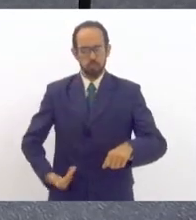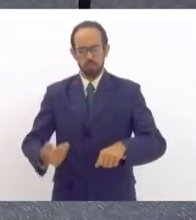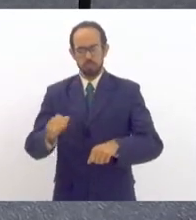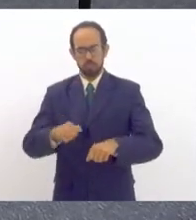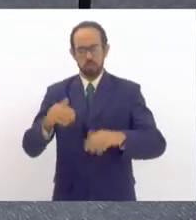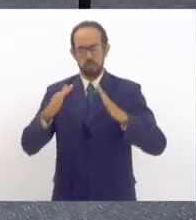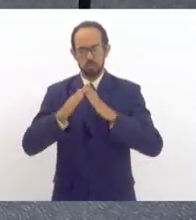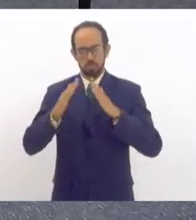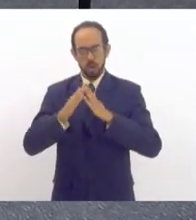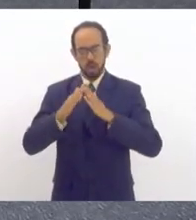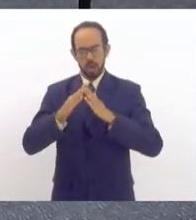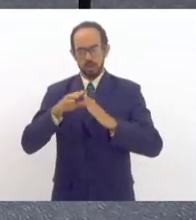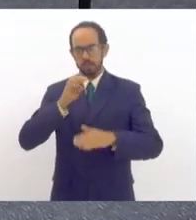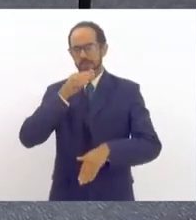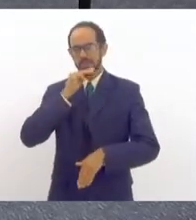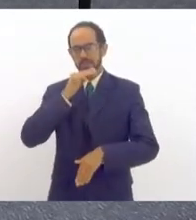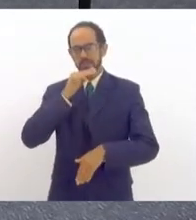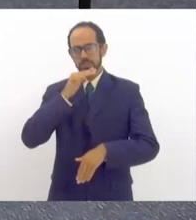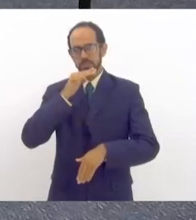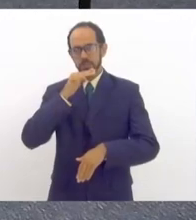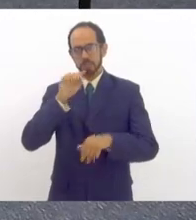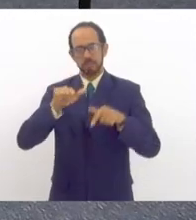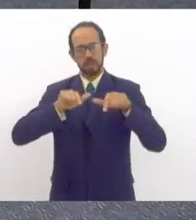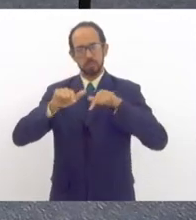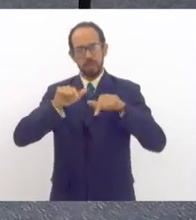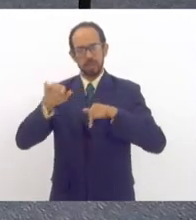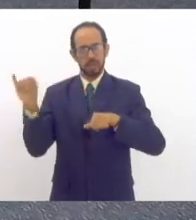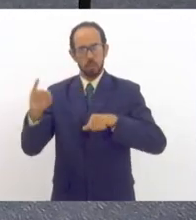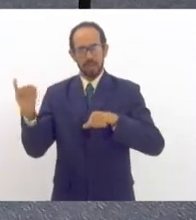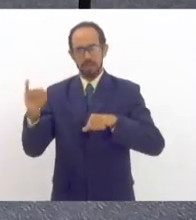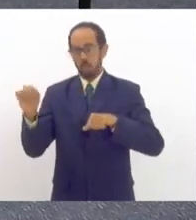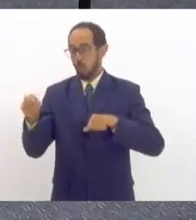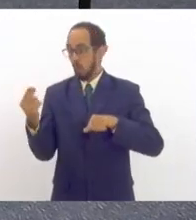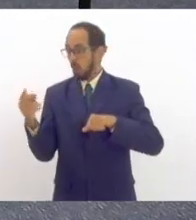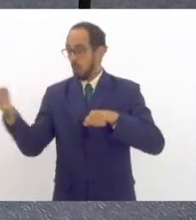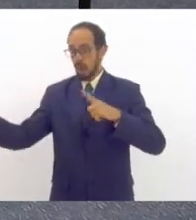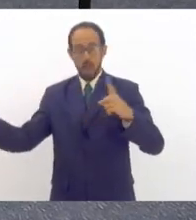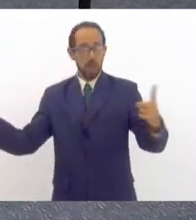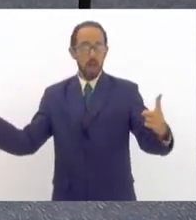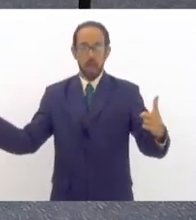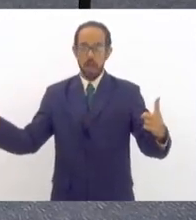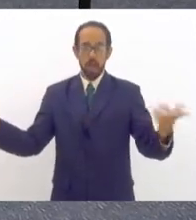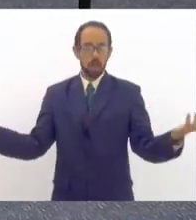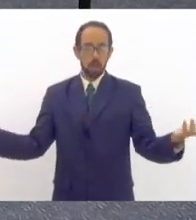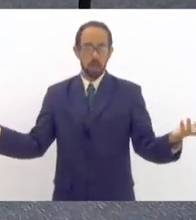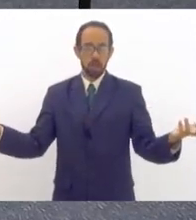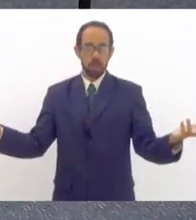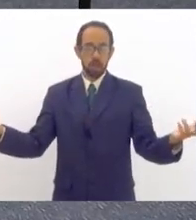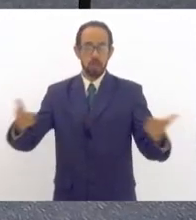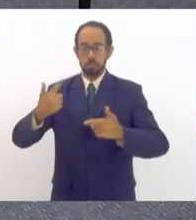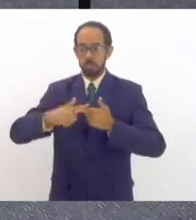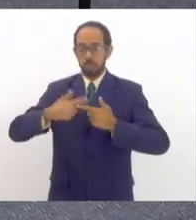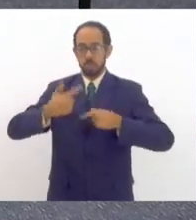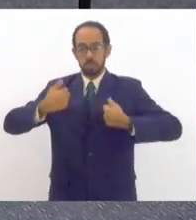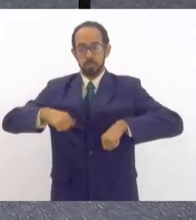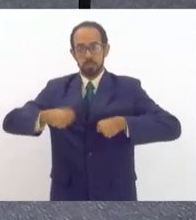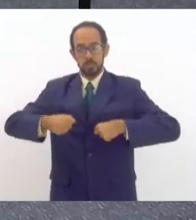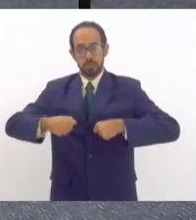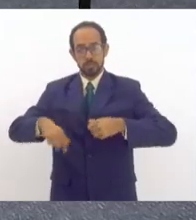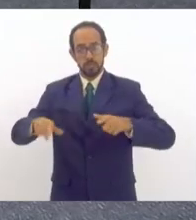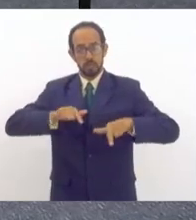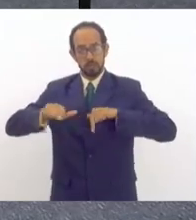seu município de origem Mangaratiba que trabalha em Itaguaí e vice-versa porque eu ganha pão dele tá ali ele trabalha com seu próprio carro